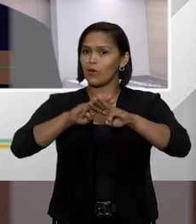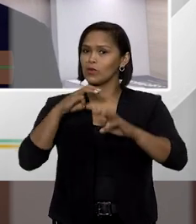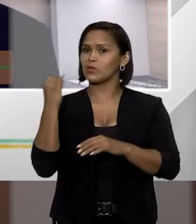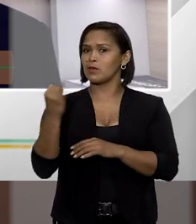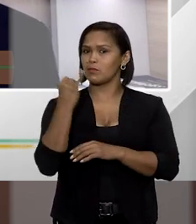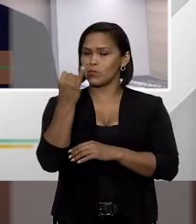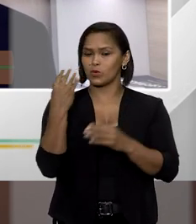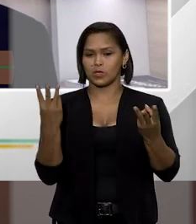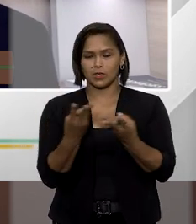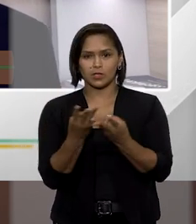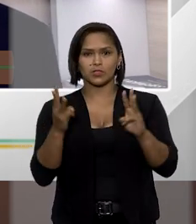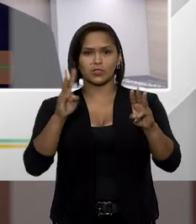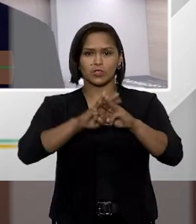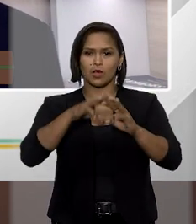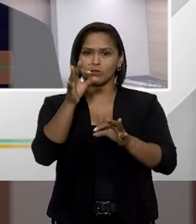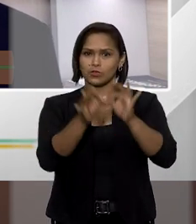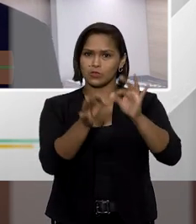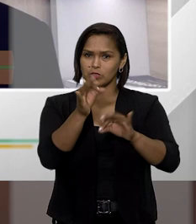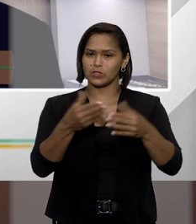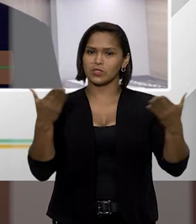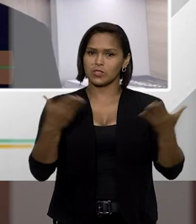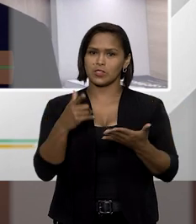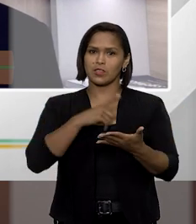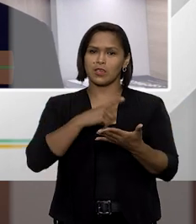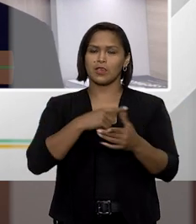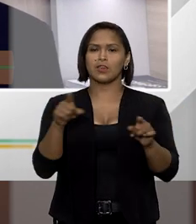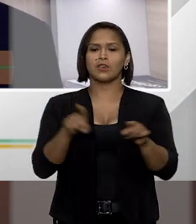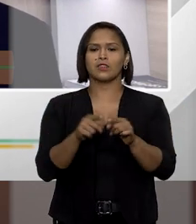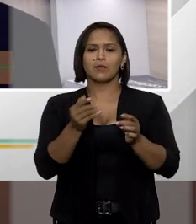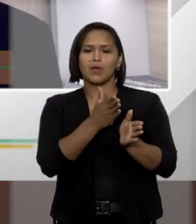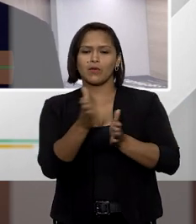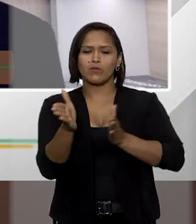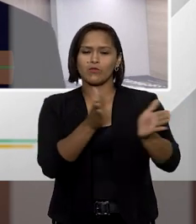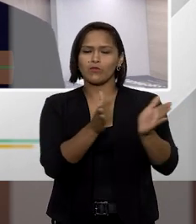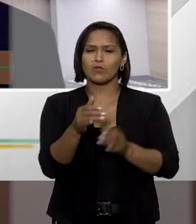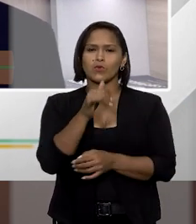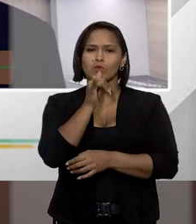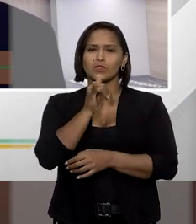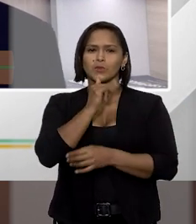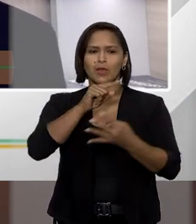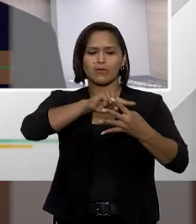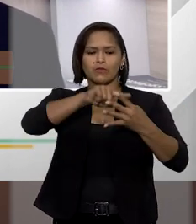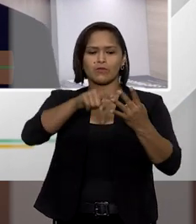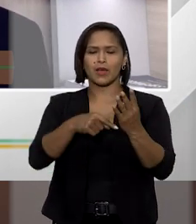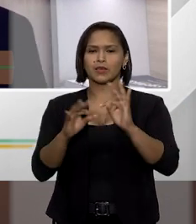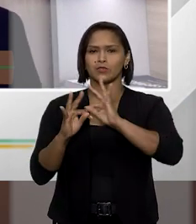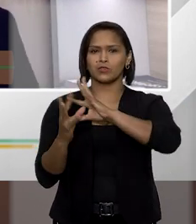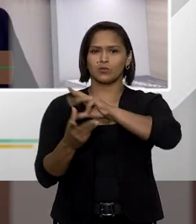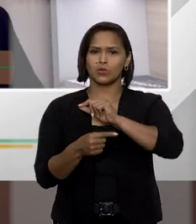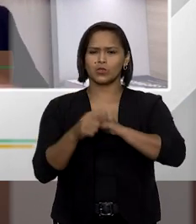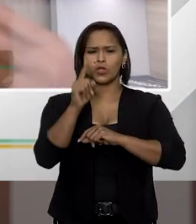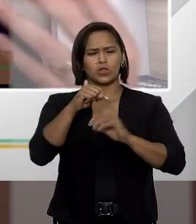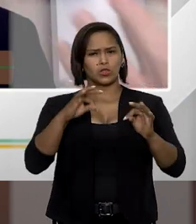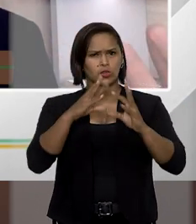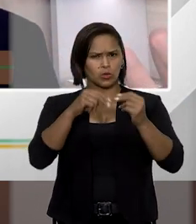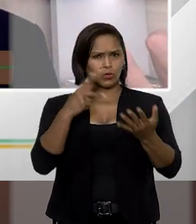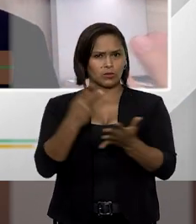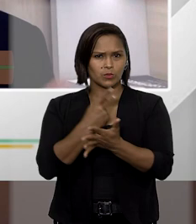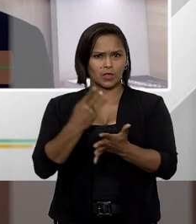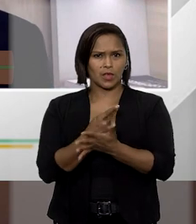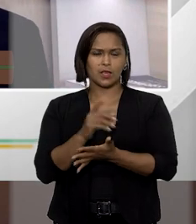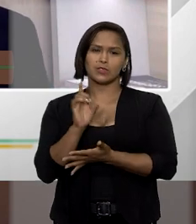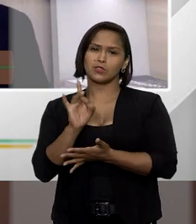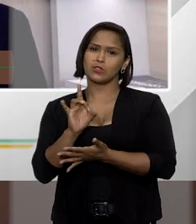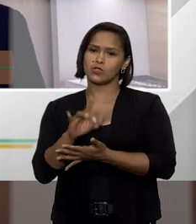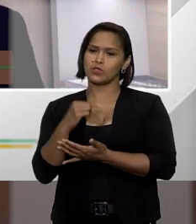está incorporada à nossa ordem jurídica já, e temos os múltiplos exemplos no mundo. Será que está todo mundo